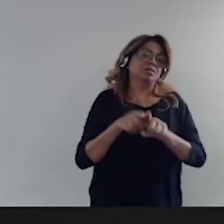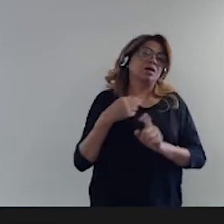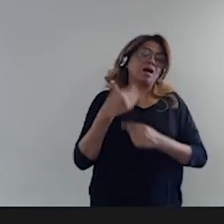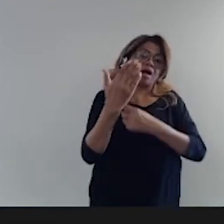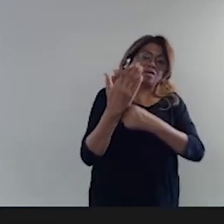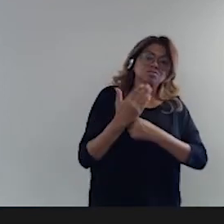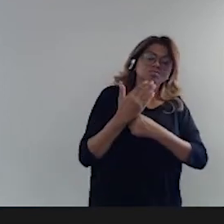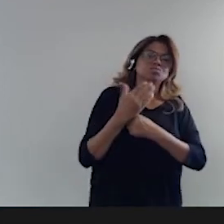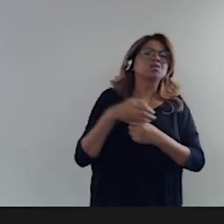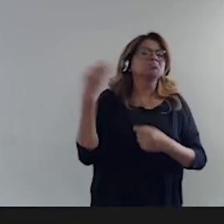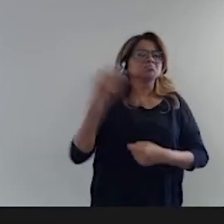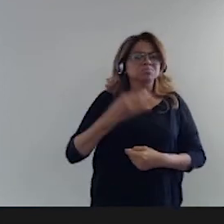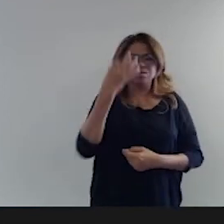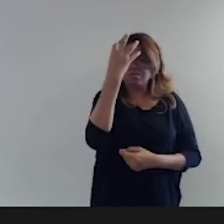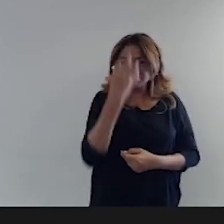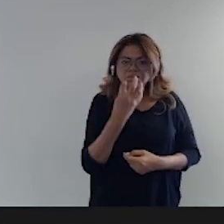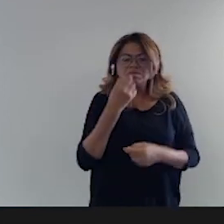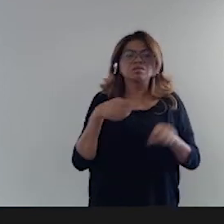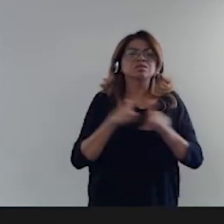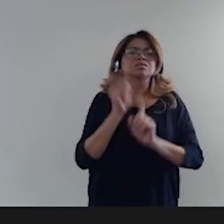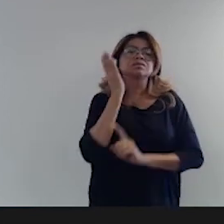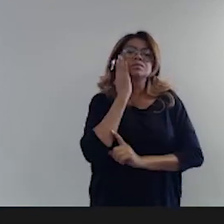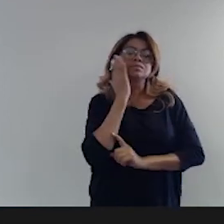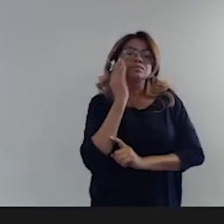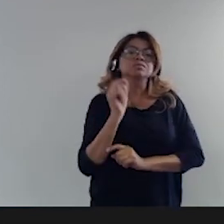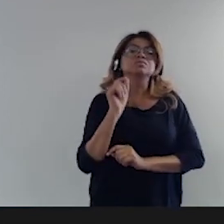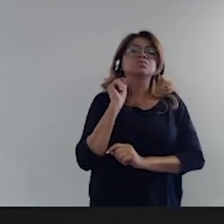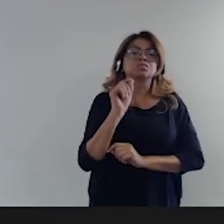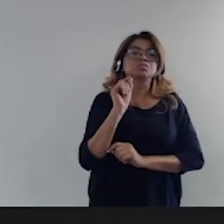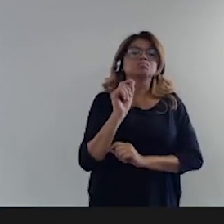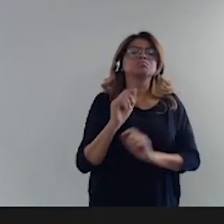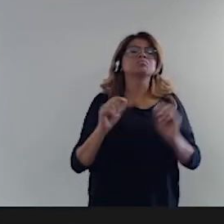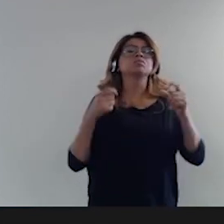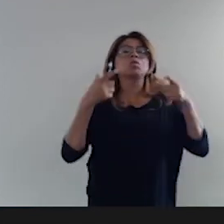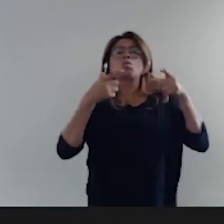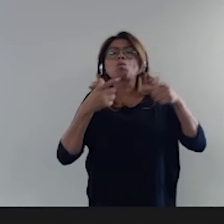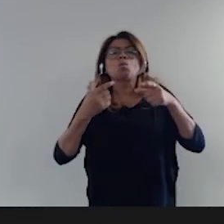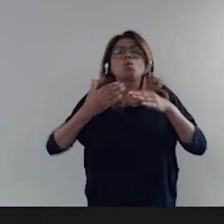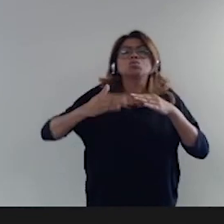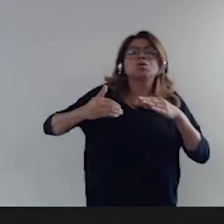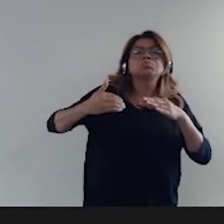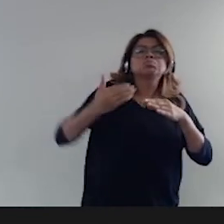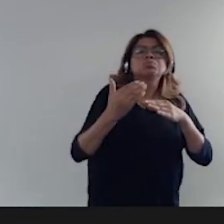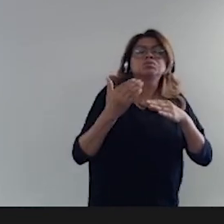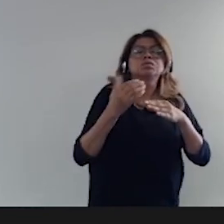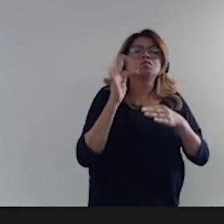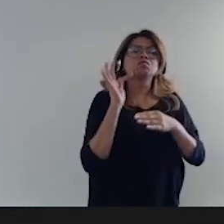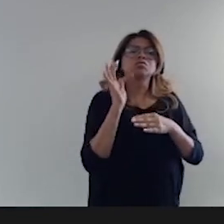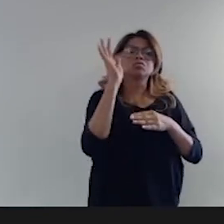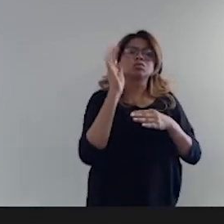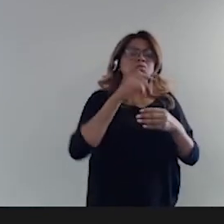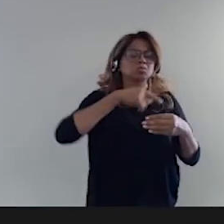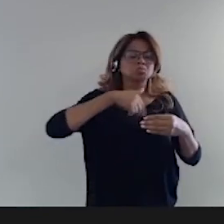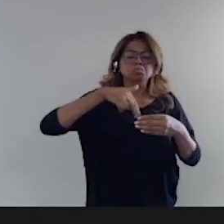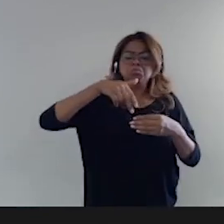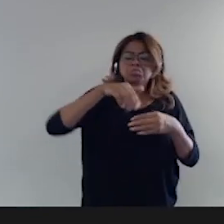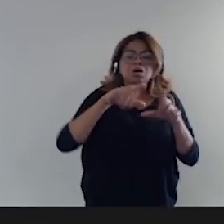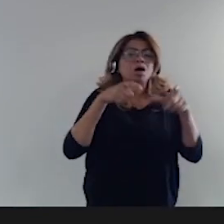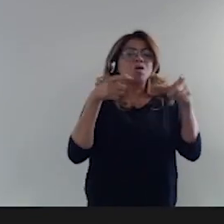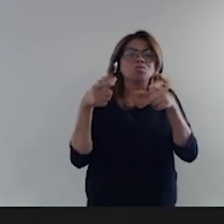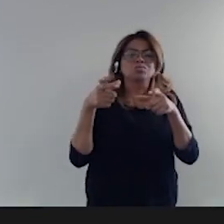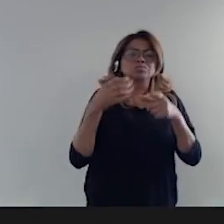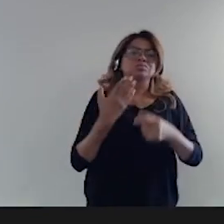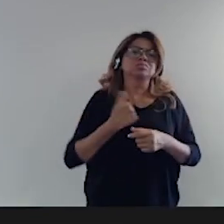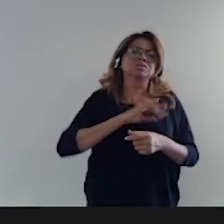sinceridade, no sentido de sabermos para onde devemos caminhar. Quer dizer, me parece que, nesse